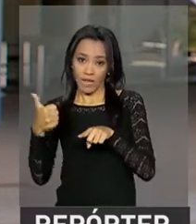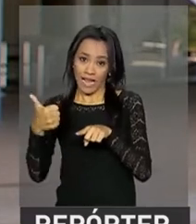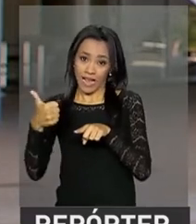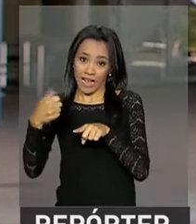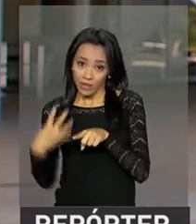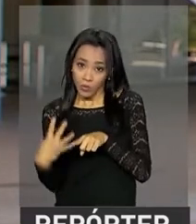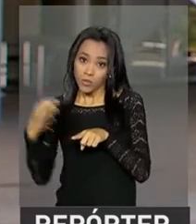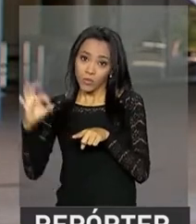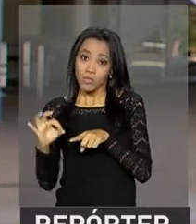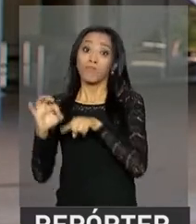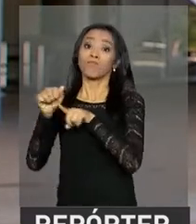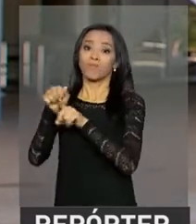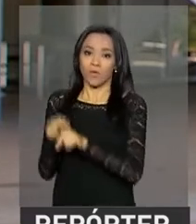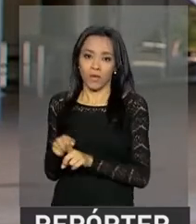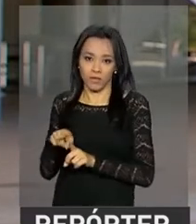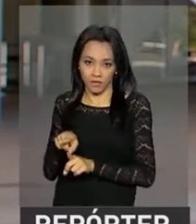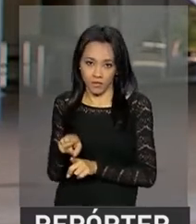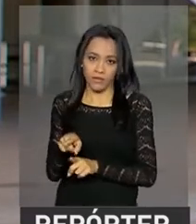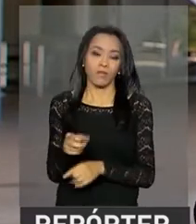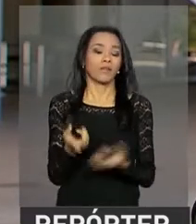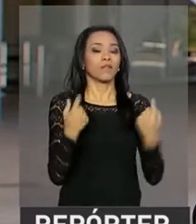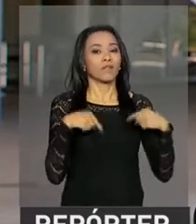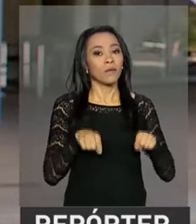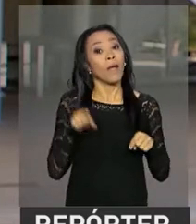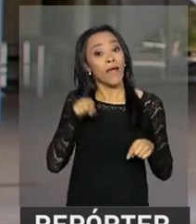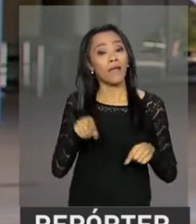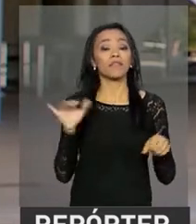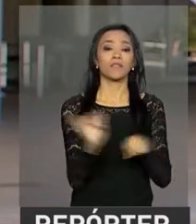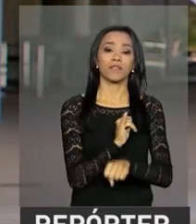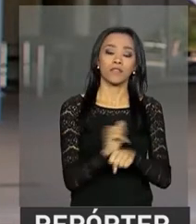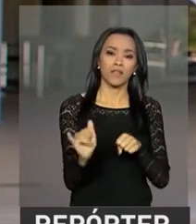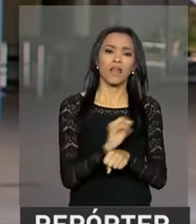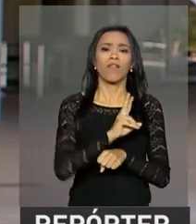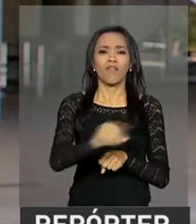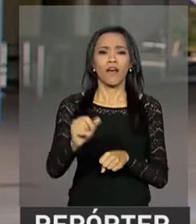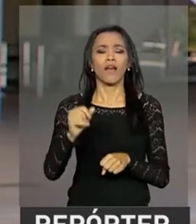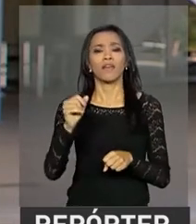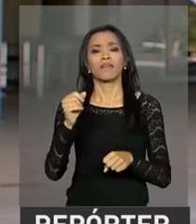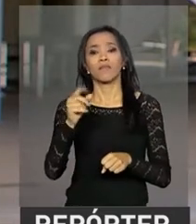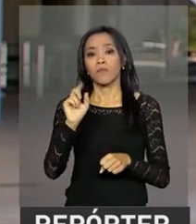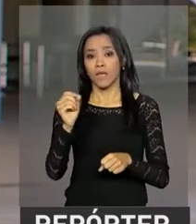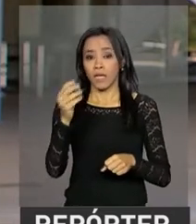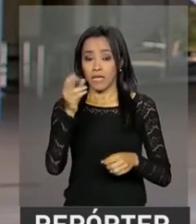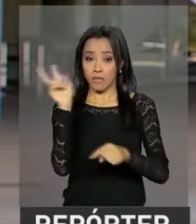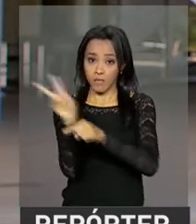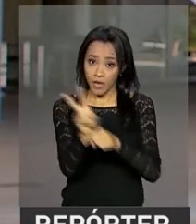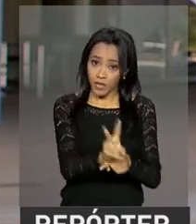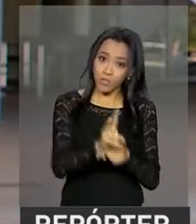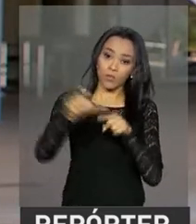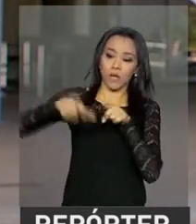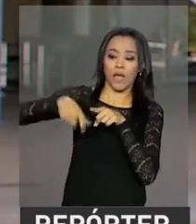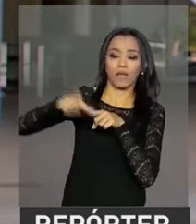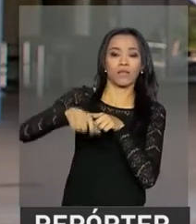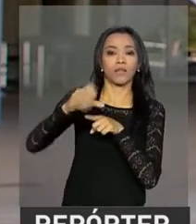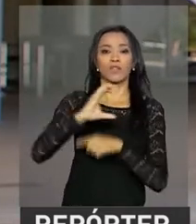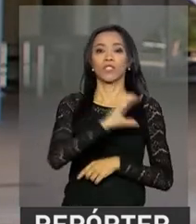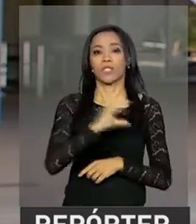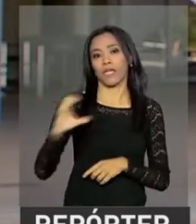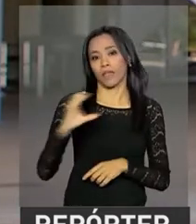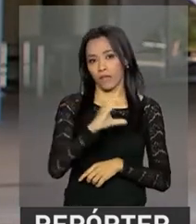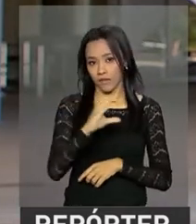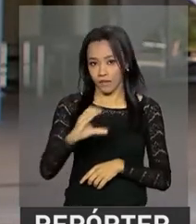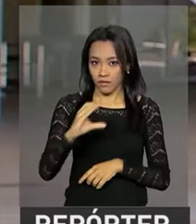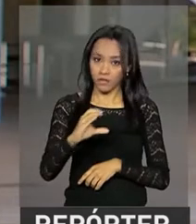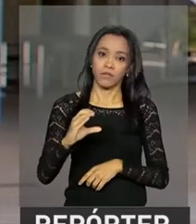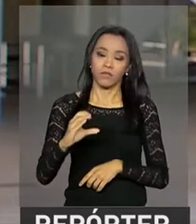2,14% ao mês, esse limite. Essa medida, ela também vai valer aí para o empréstimo consignado do cartão de crédito, cobrado o consignado